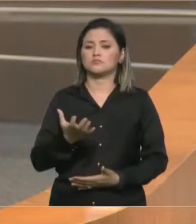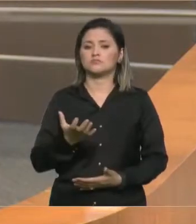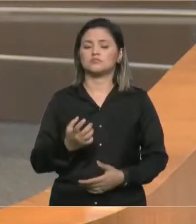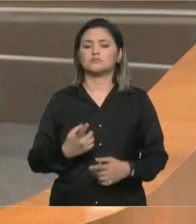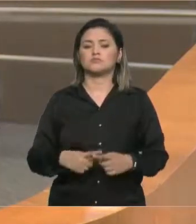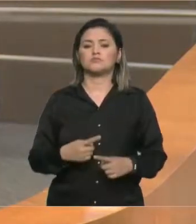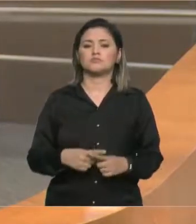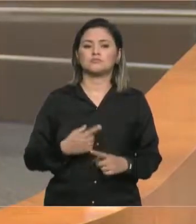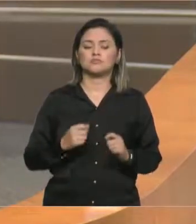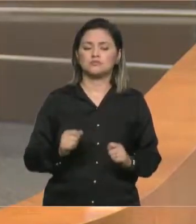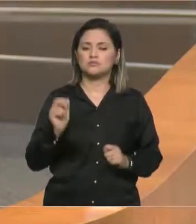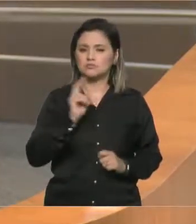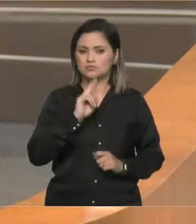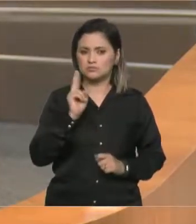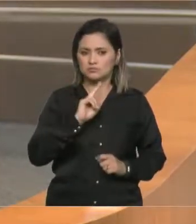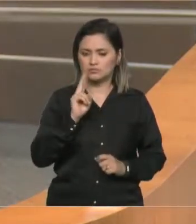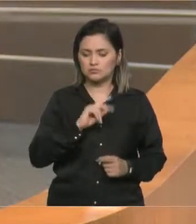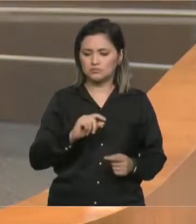rápido possível